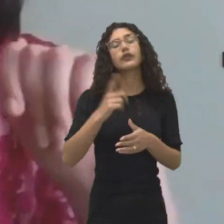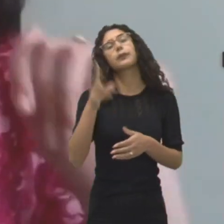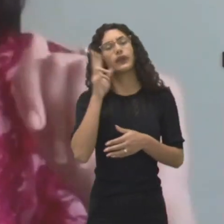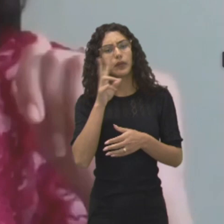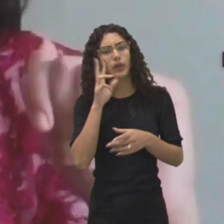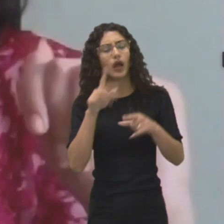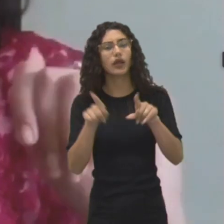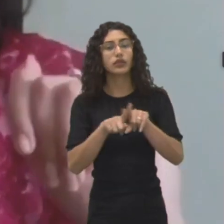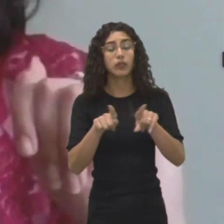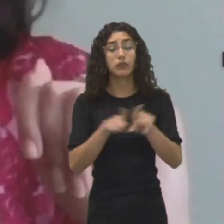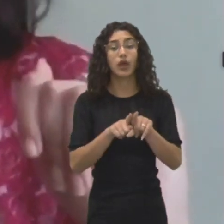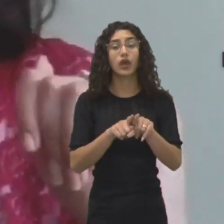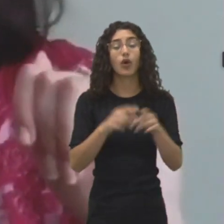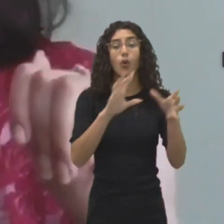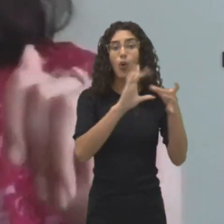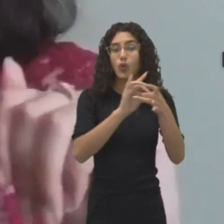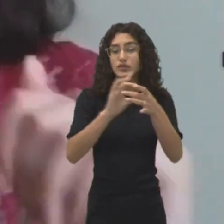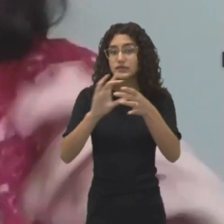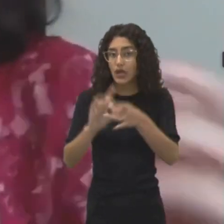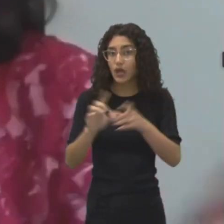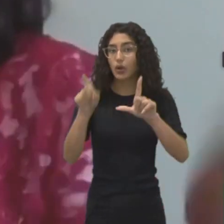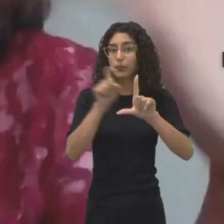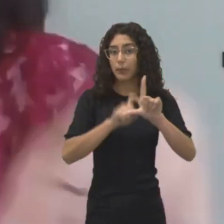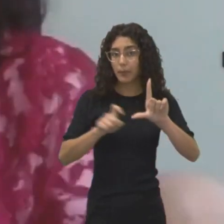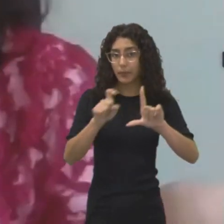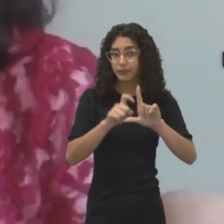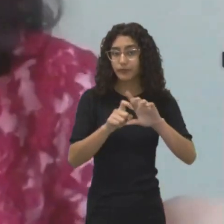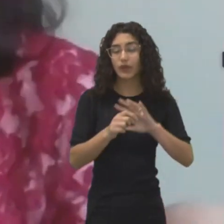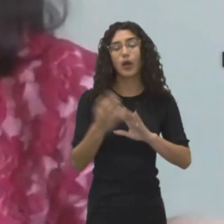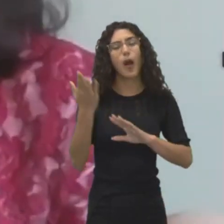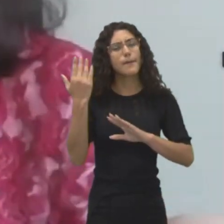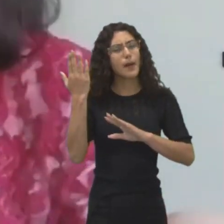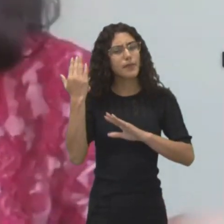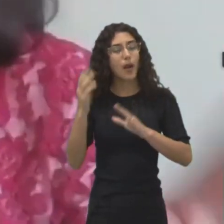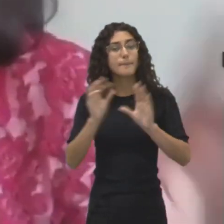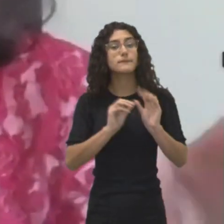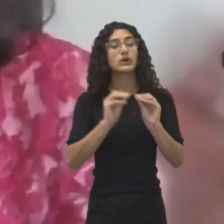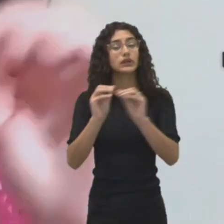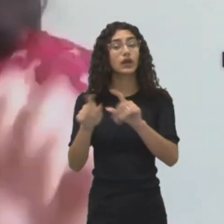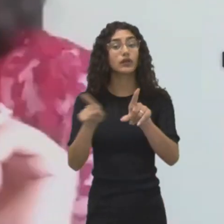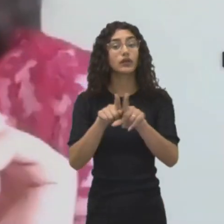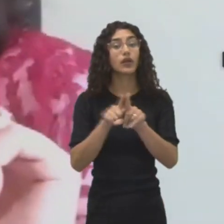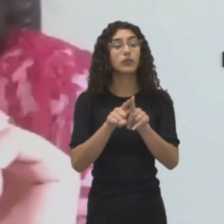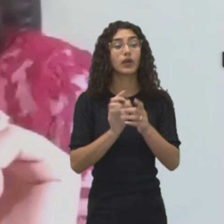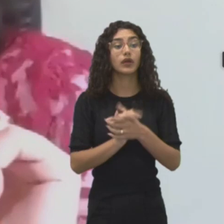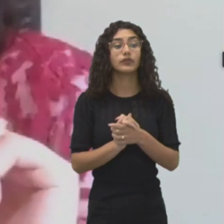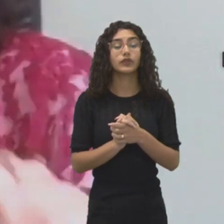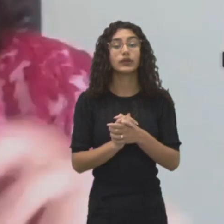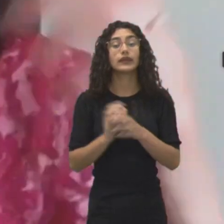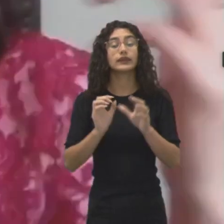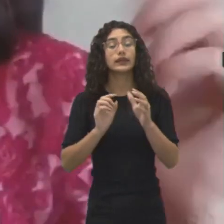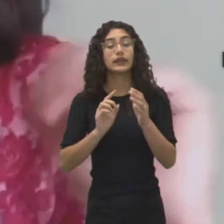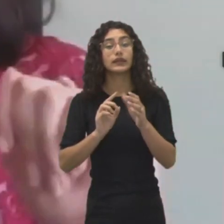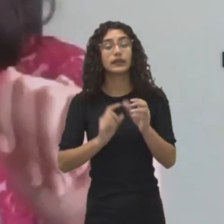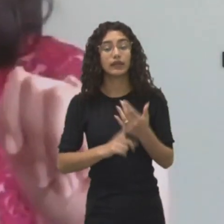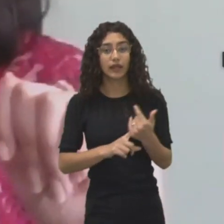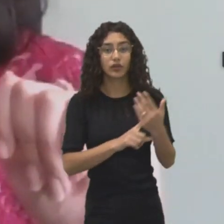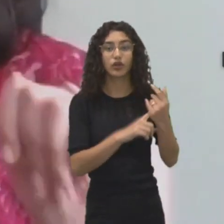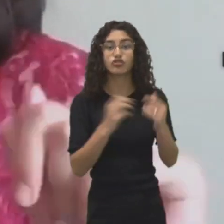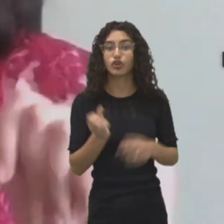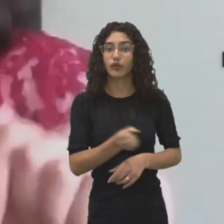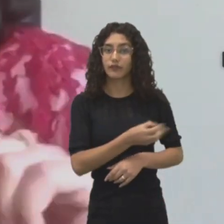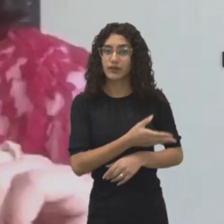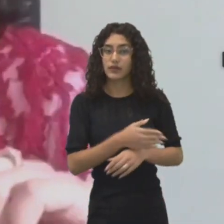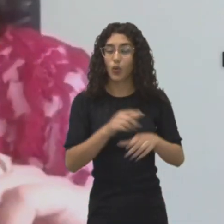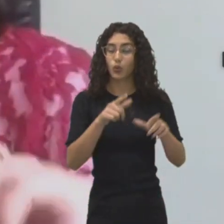também esse conceito de narrativas digitais, lá trazidos também de uma TPC anterior, que foi de tecnologia e inovação, lá no mês